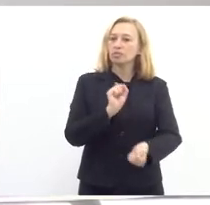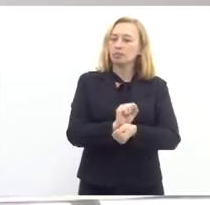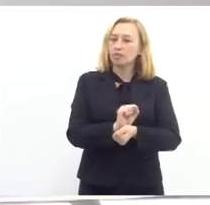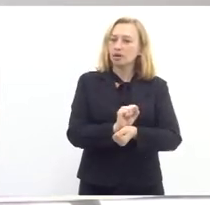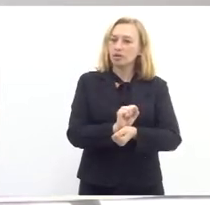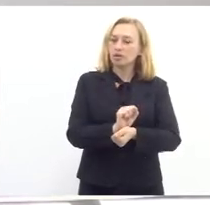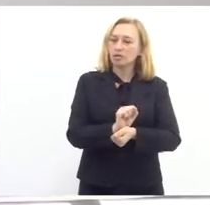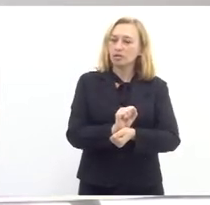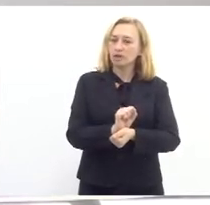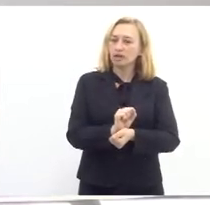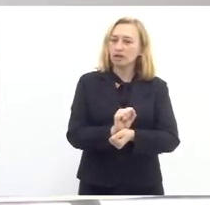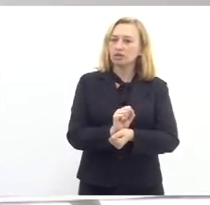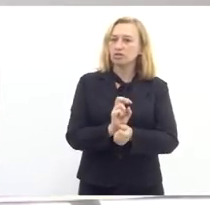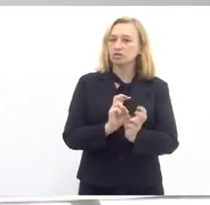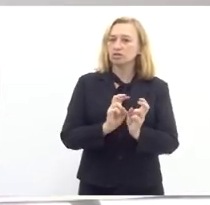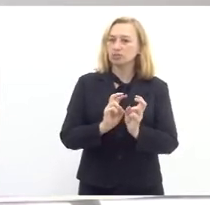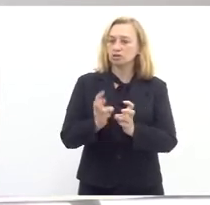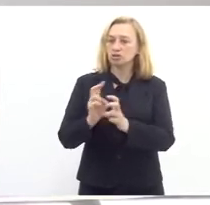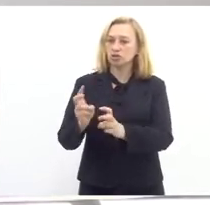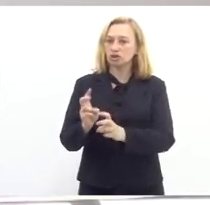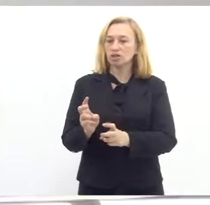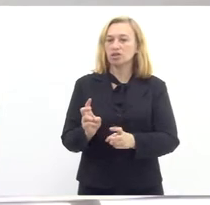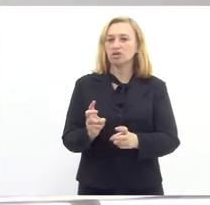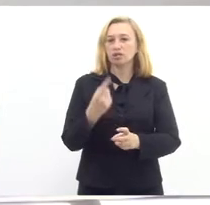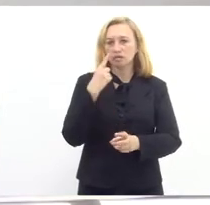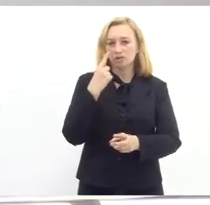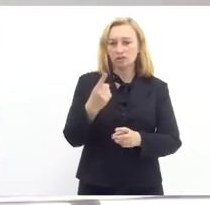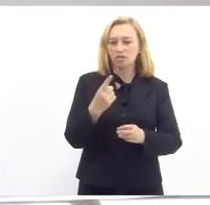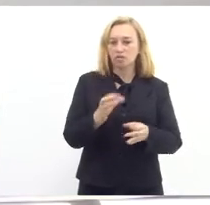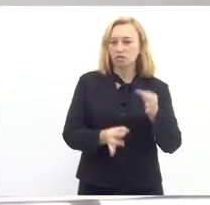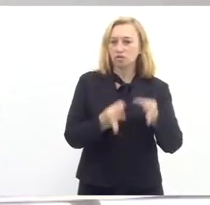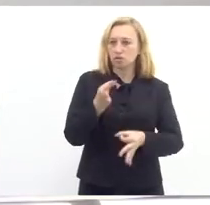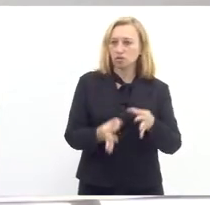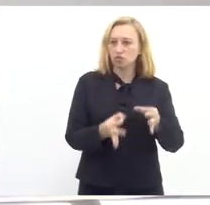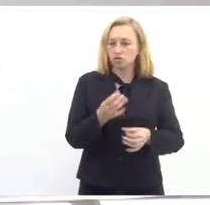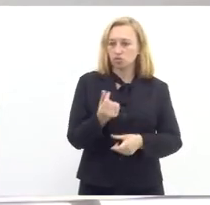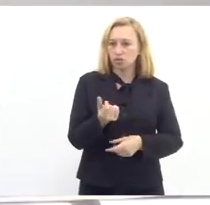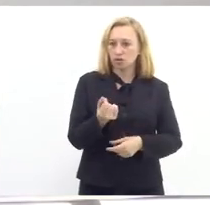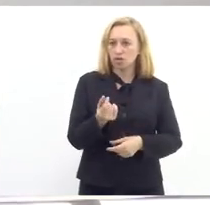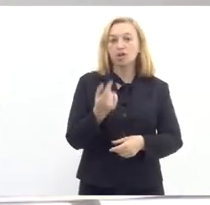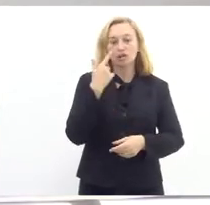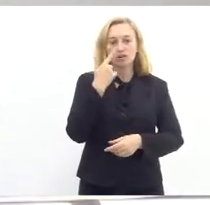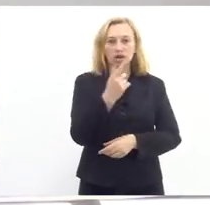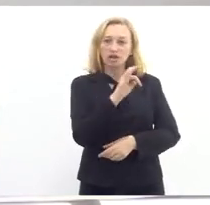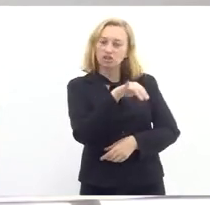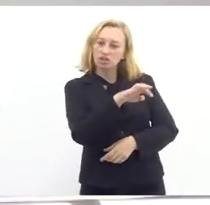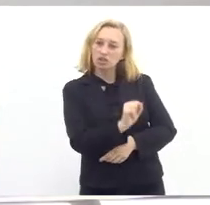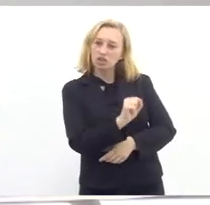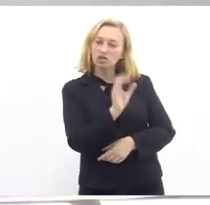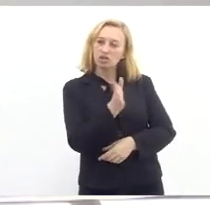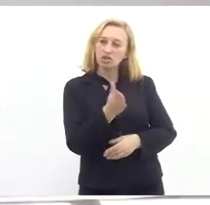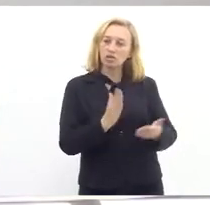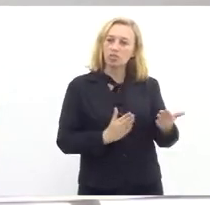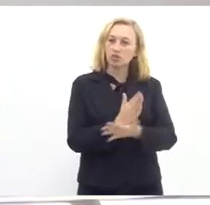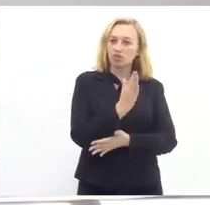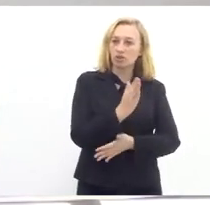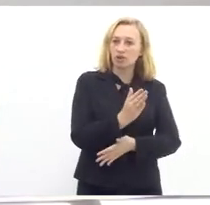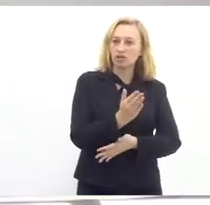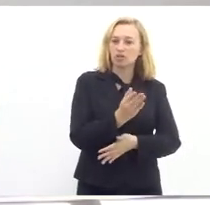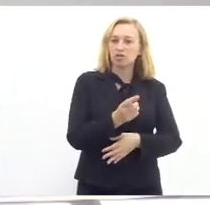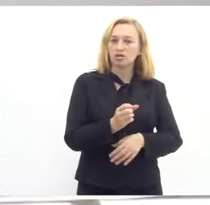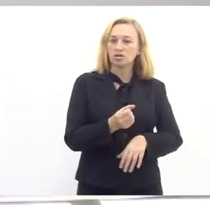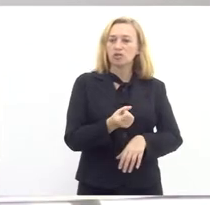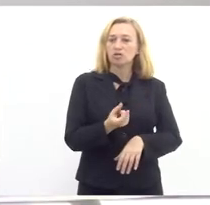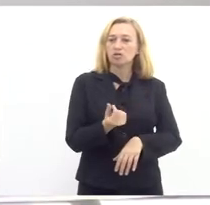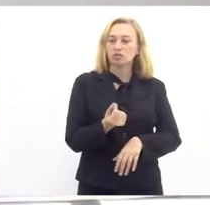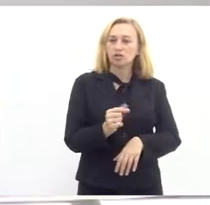chegar a um indexador justo, tendo em vista que a GETRANSP já tinha aprovado um aumento em torno de 40%